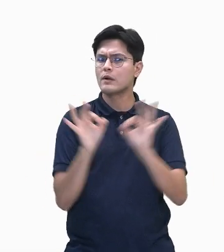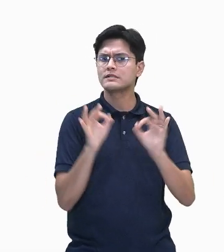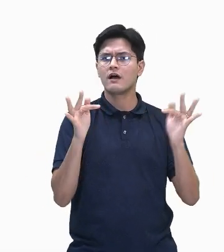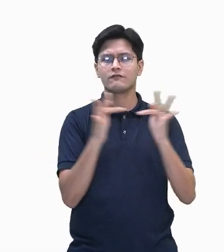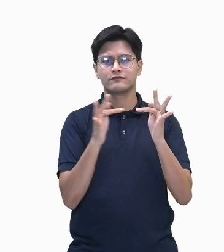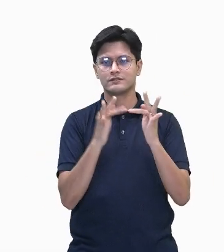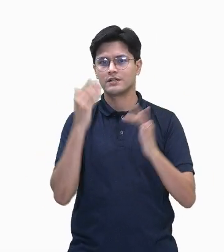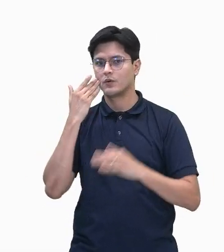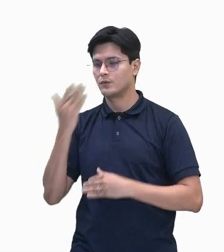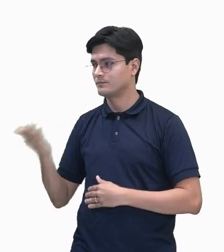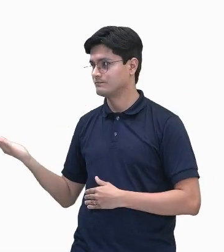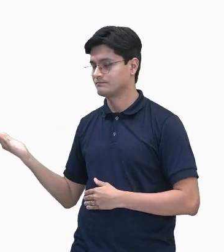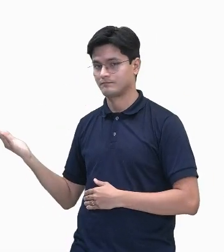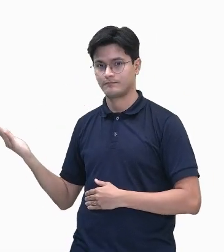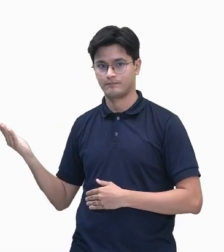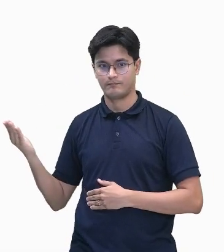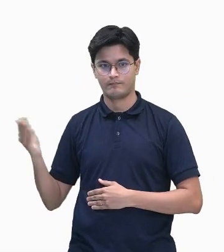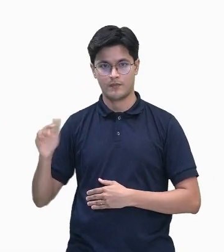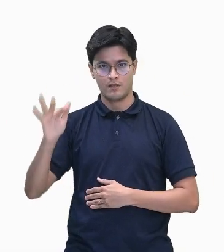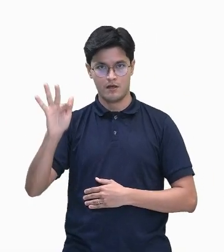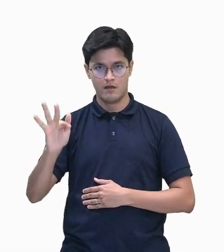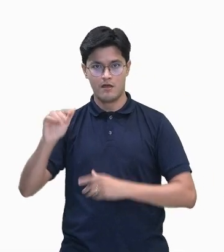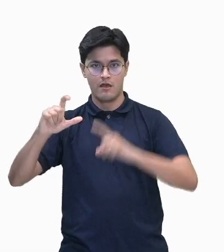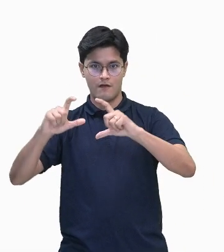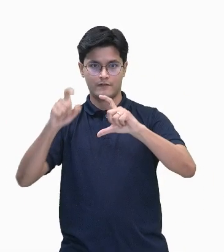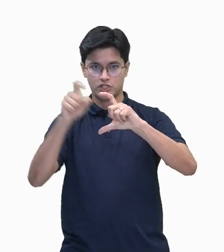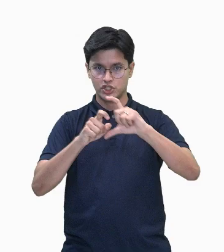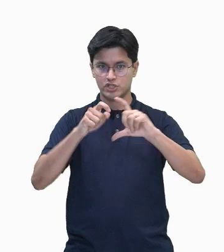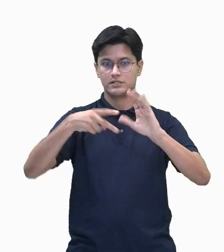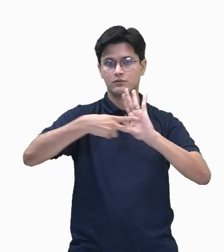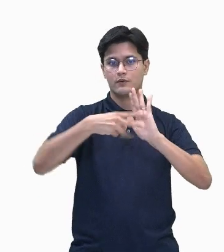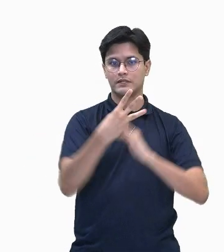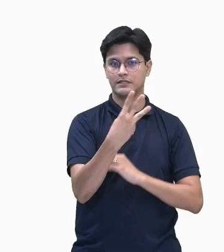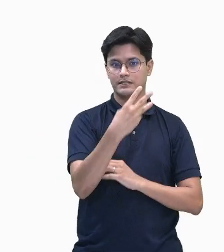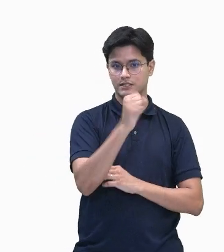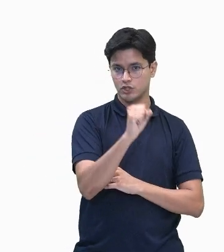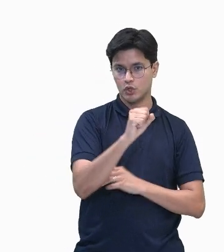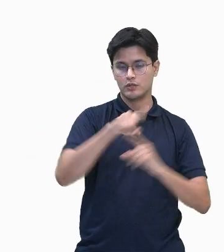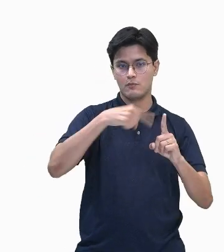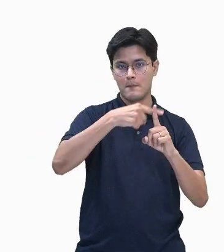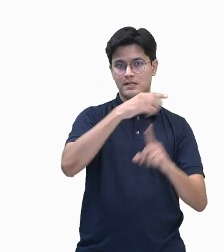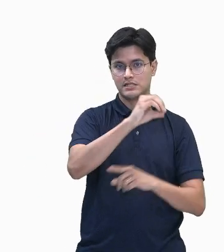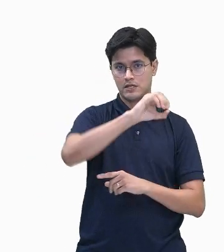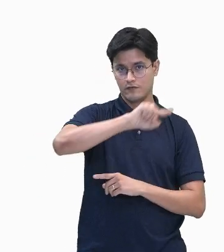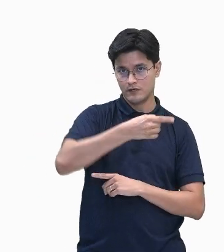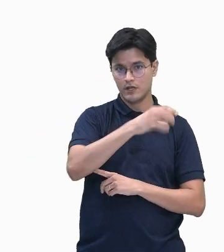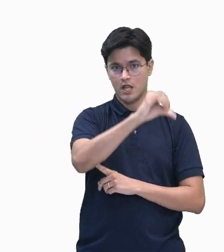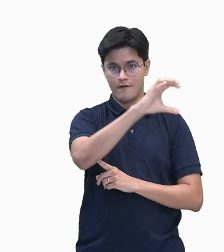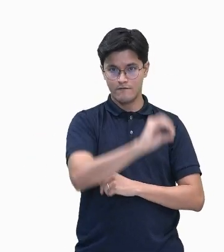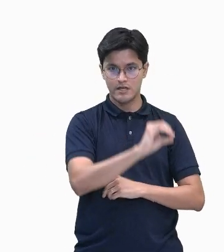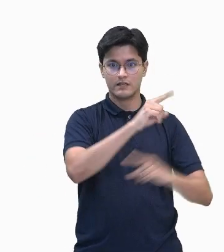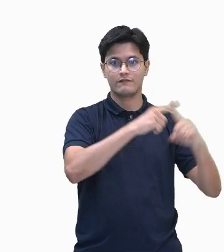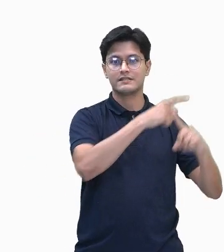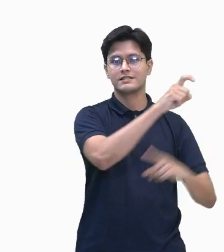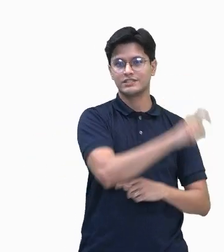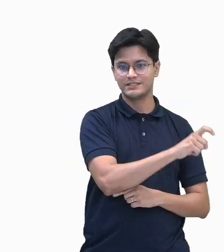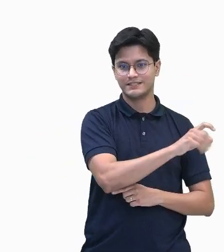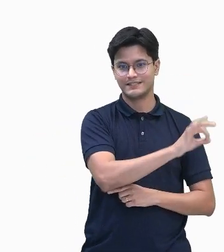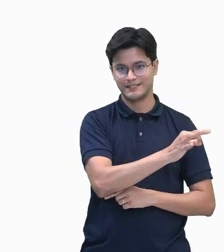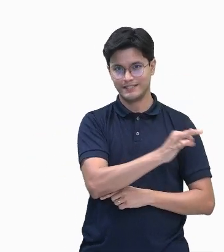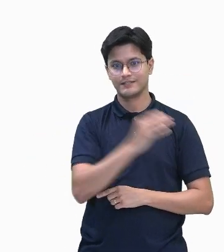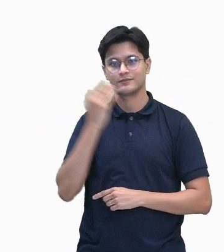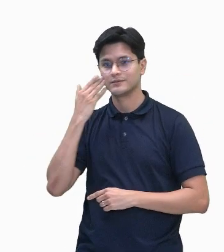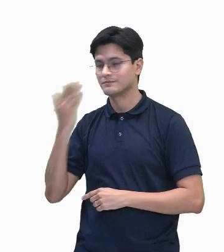0,90 vezes x, tá bom? X é a quantidade de quilowatt, mas essa aqui, ó, só